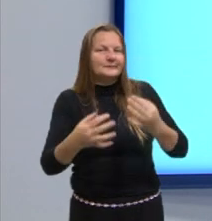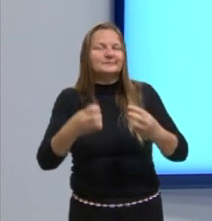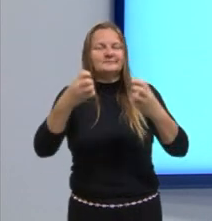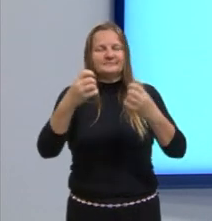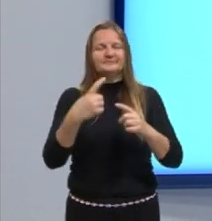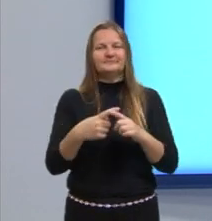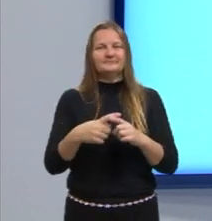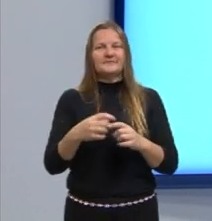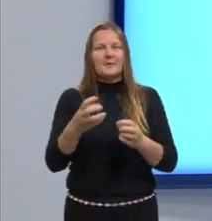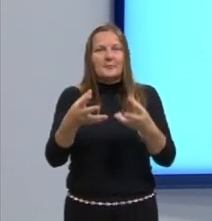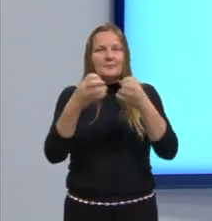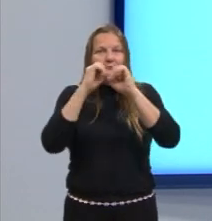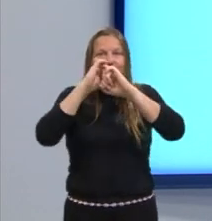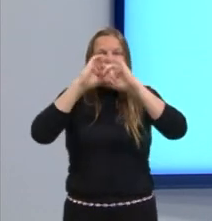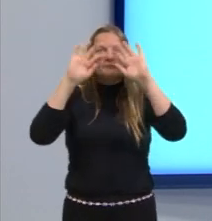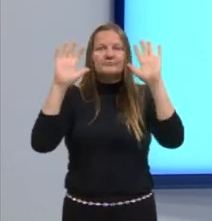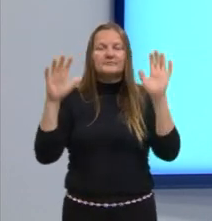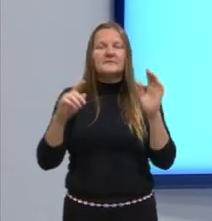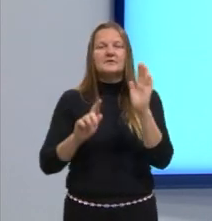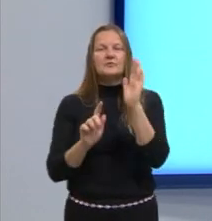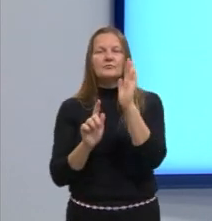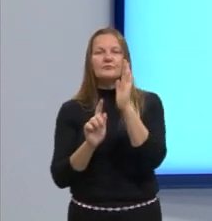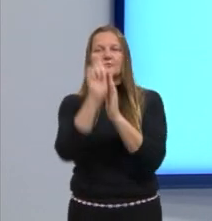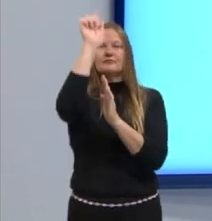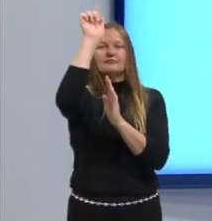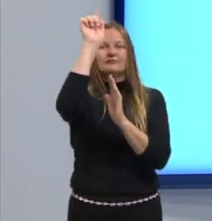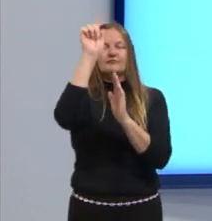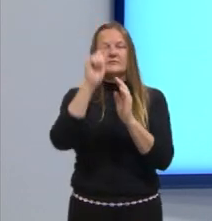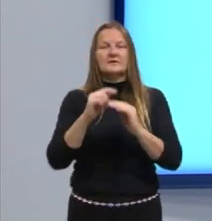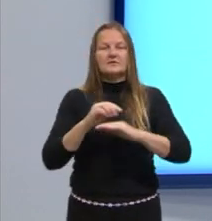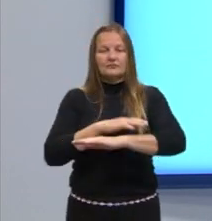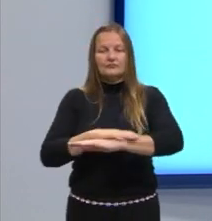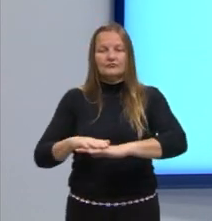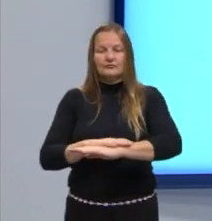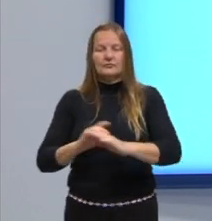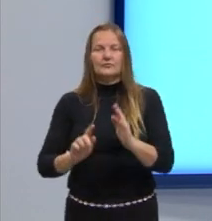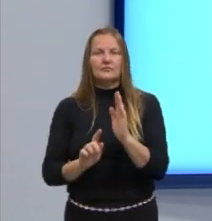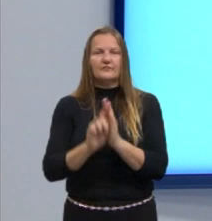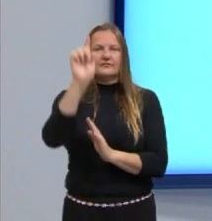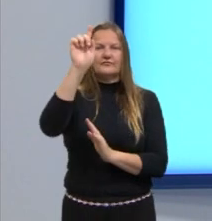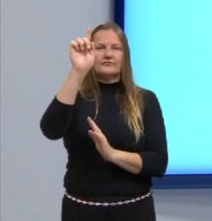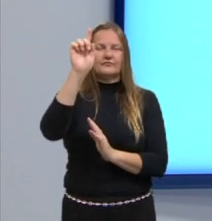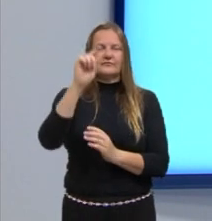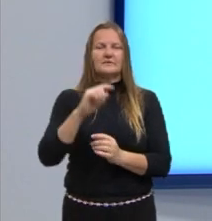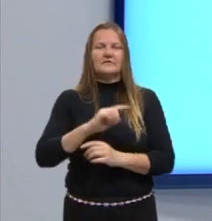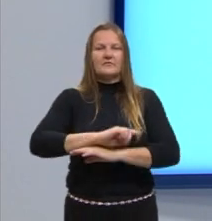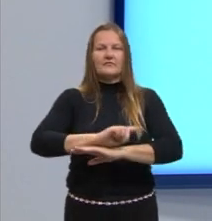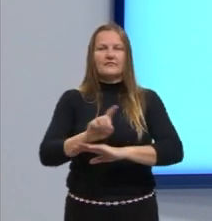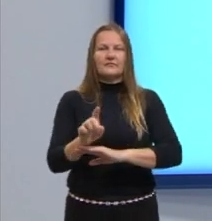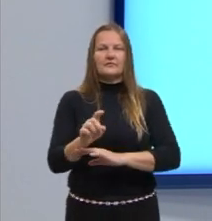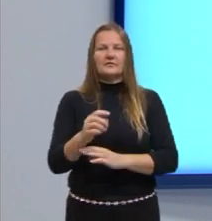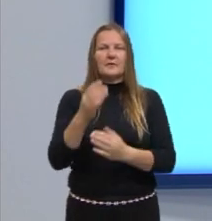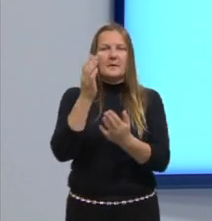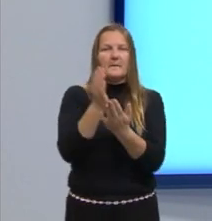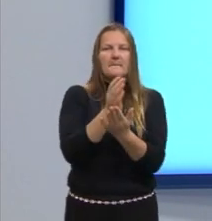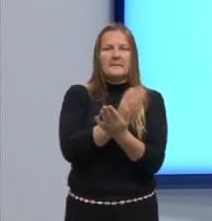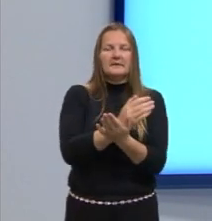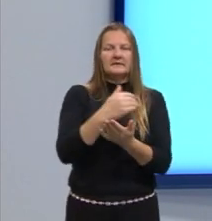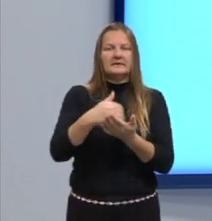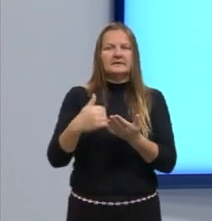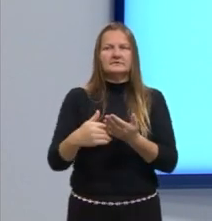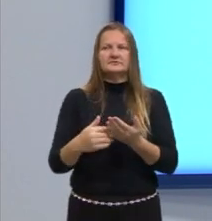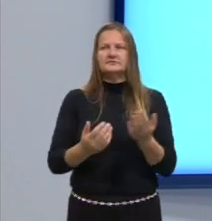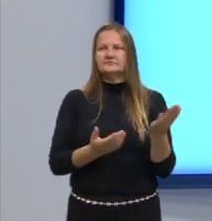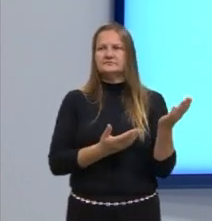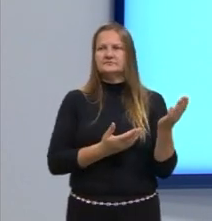nesse sentido né se um foguete partir isso de uma estação com uma velocidade igual a metade do valor de c